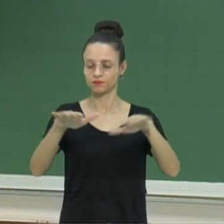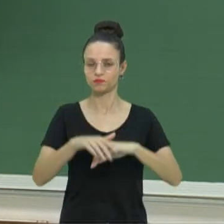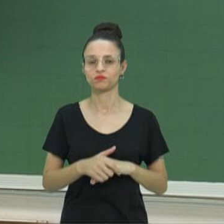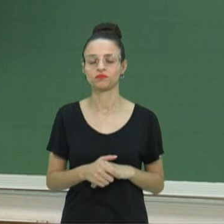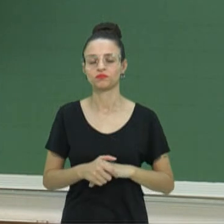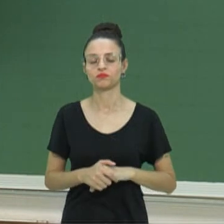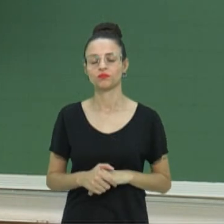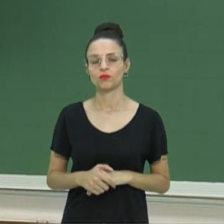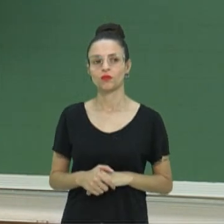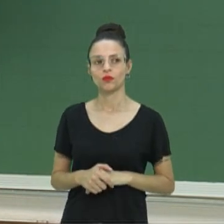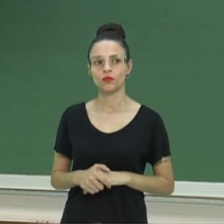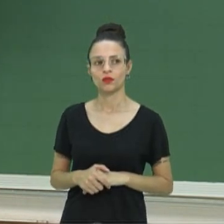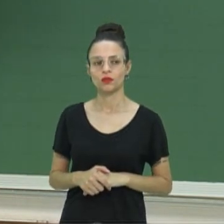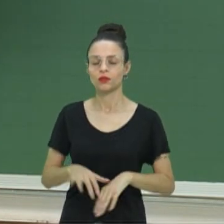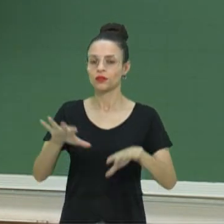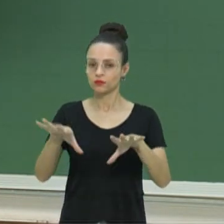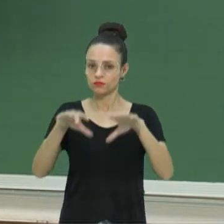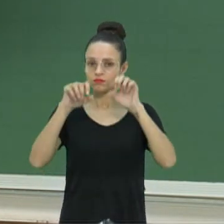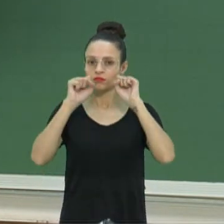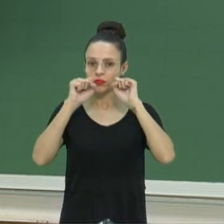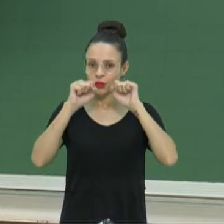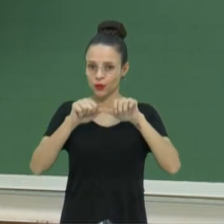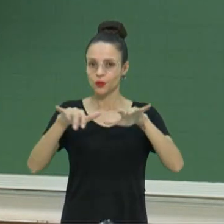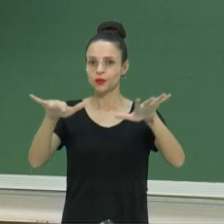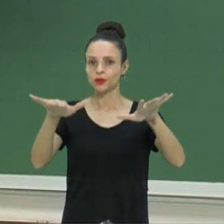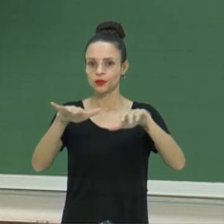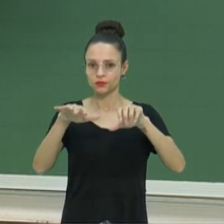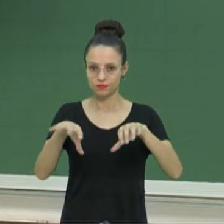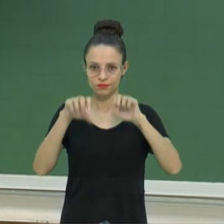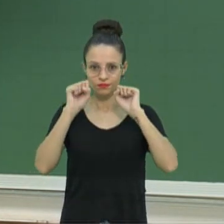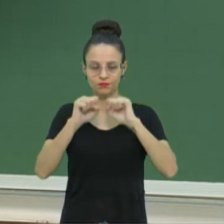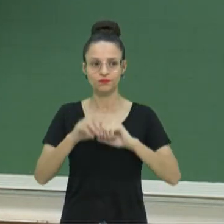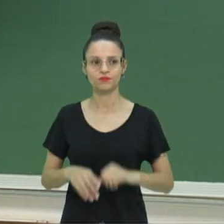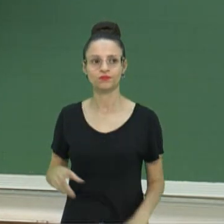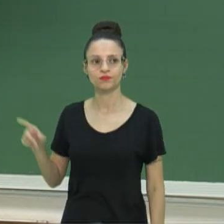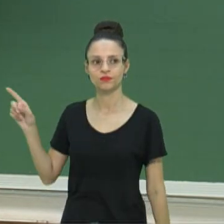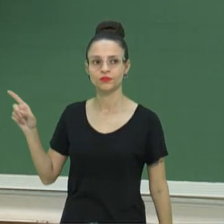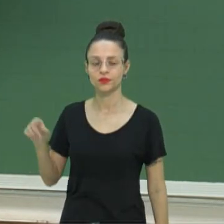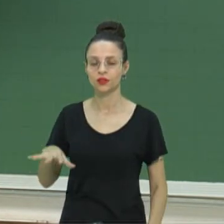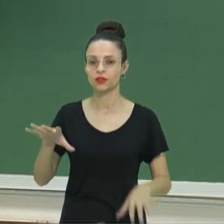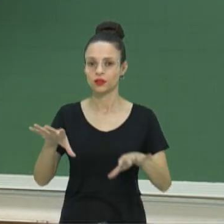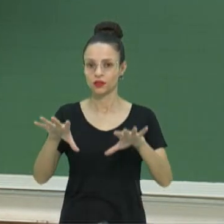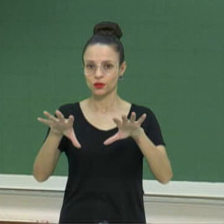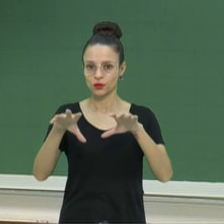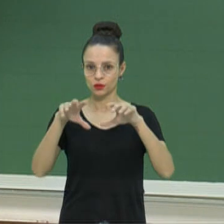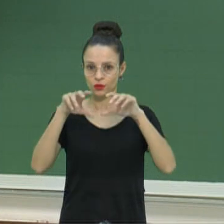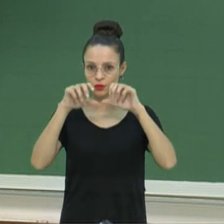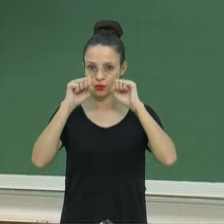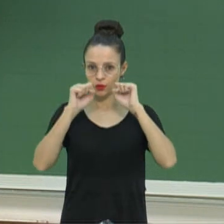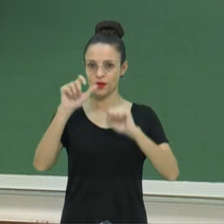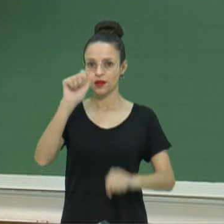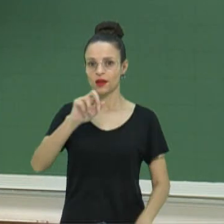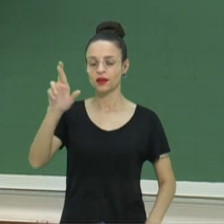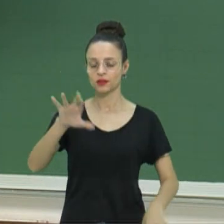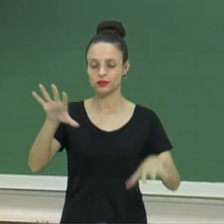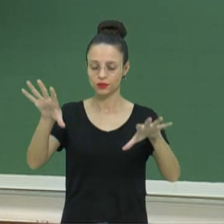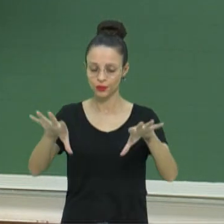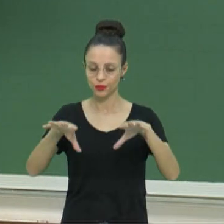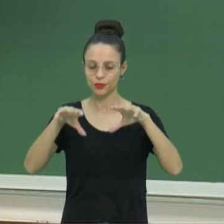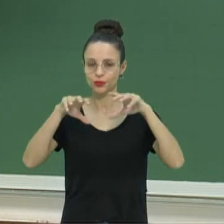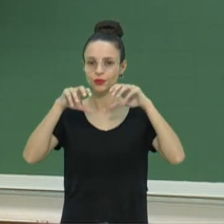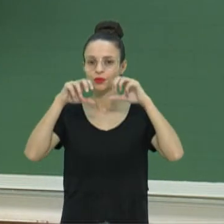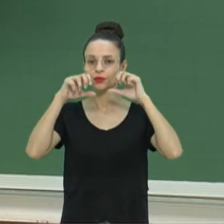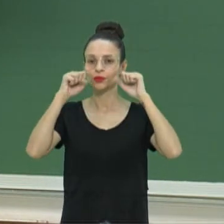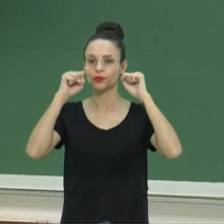expirei. Então, tá o conceito de inspiração, expiração. Na inspiração, oxigenamos o nosso